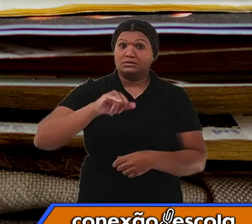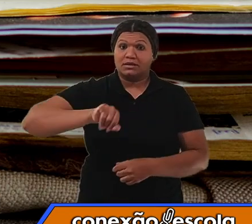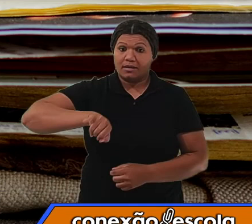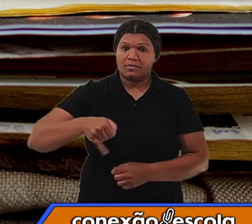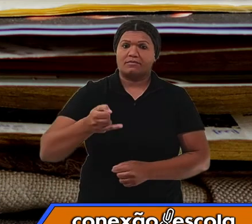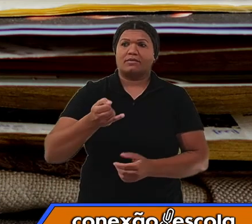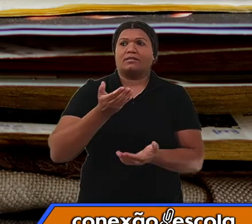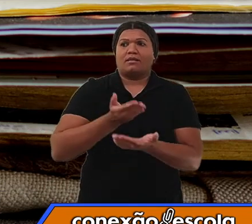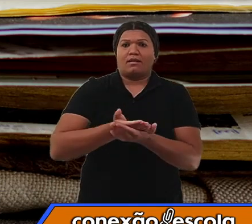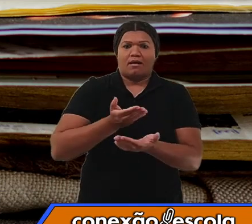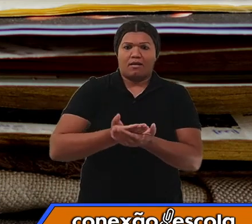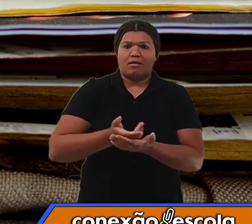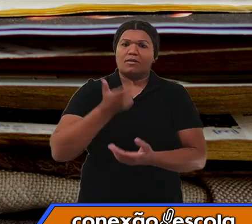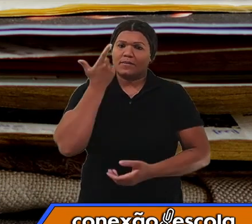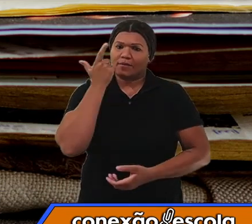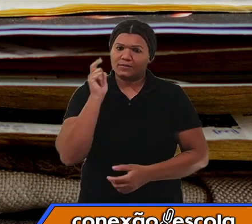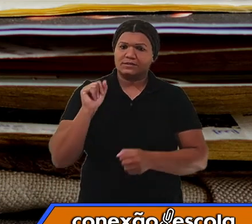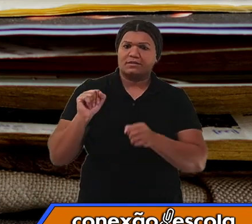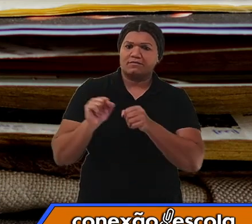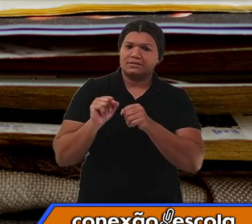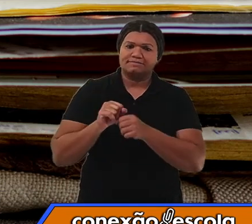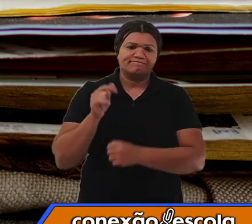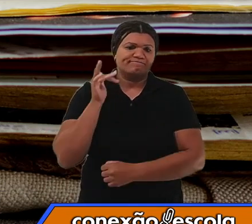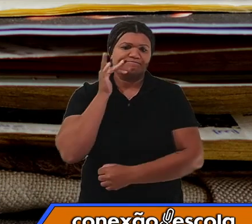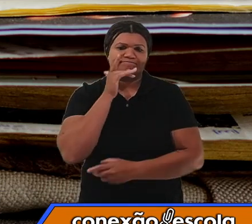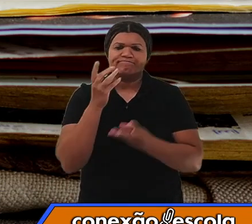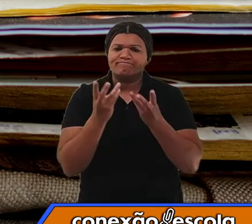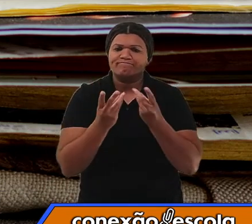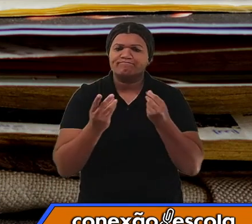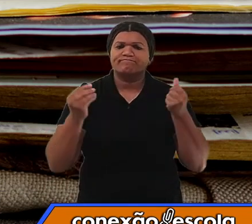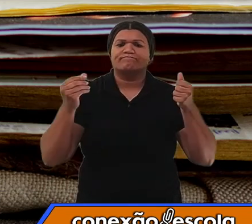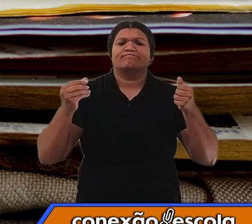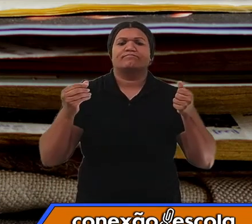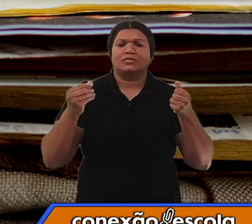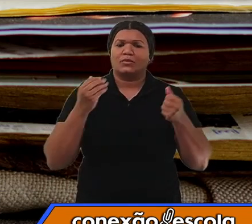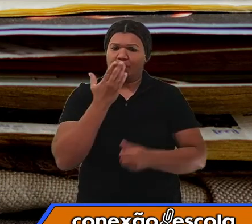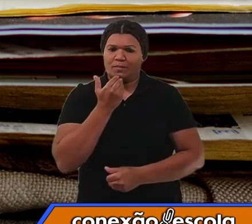para desenvolver esse delicioso prato e saborear com os